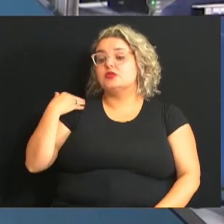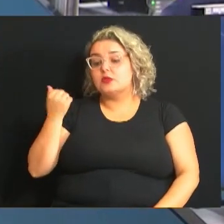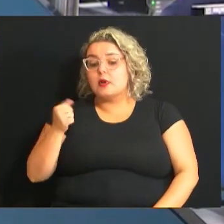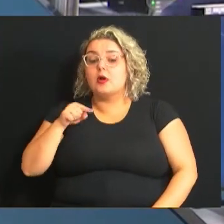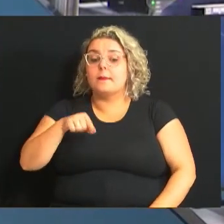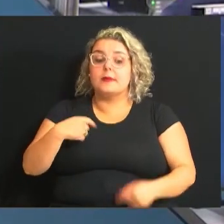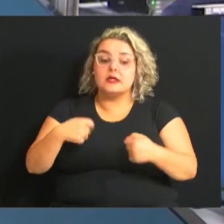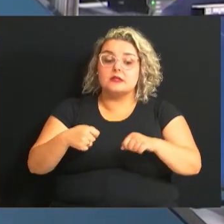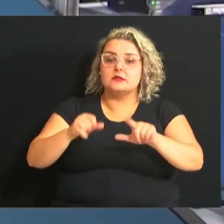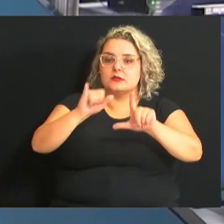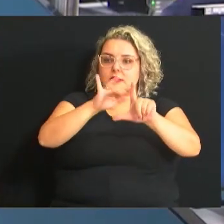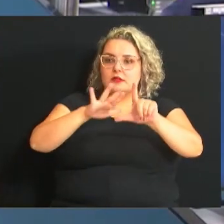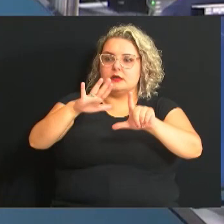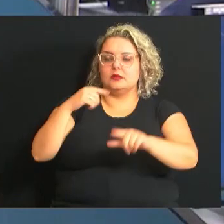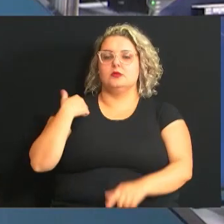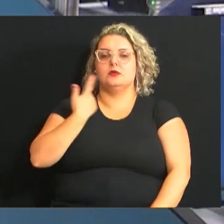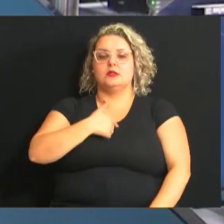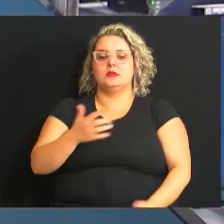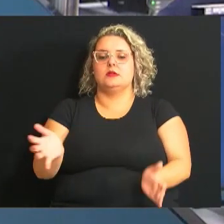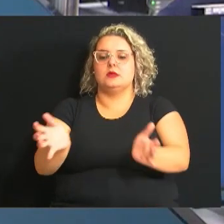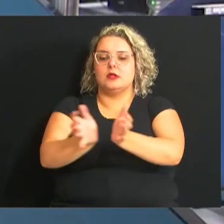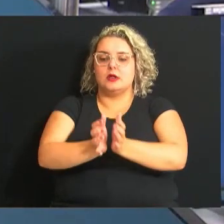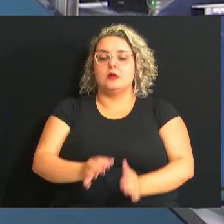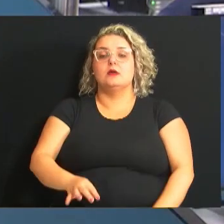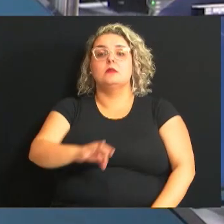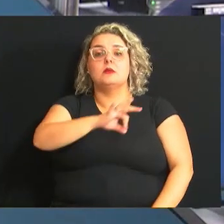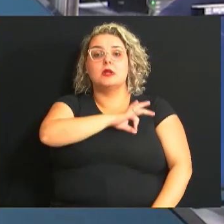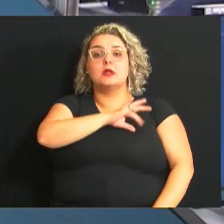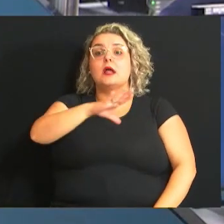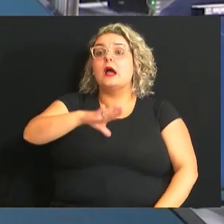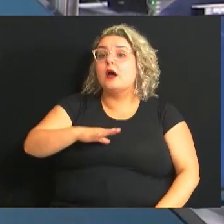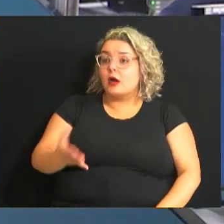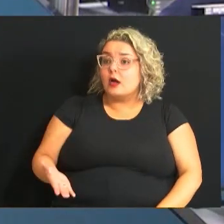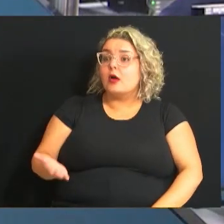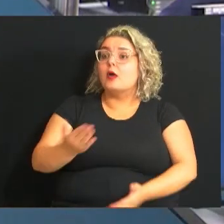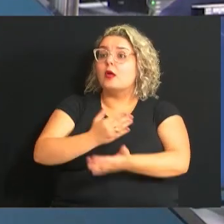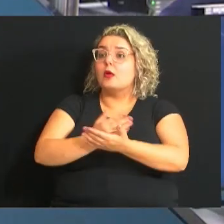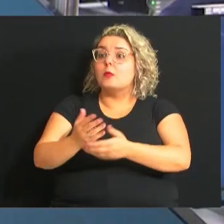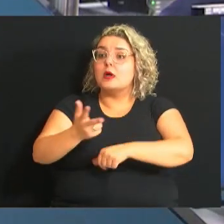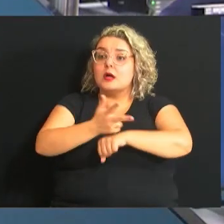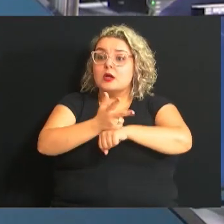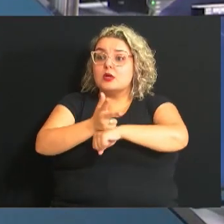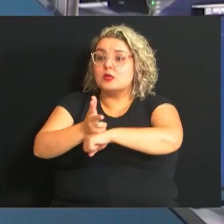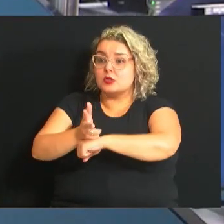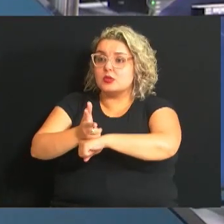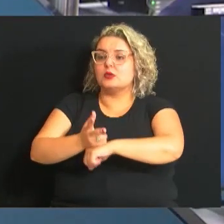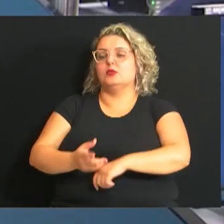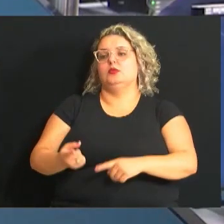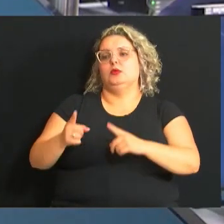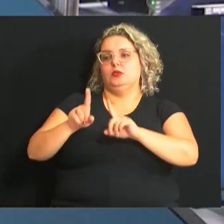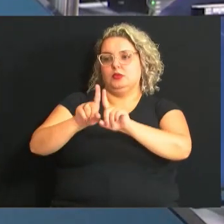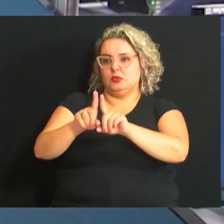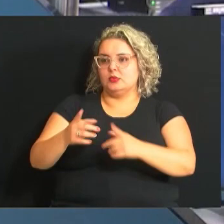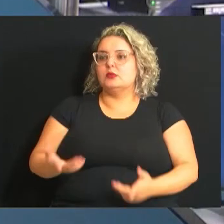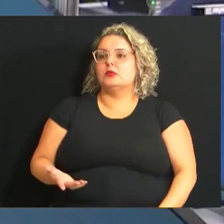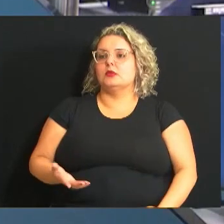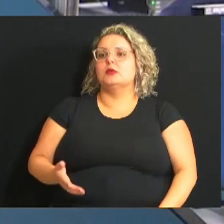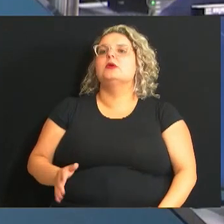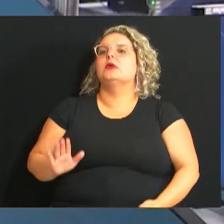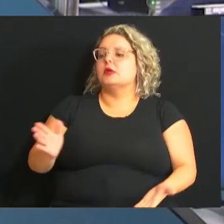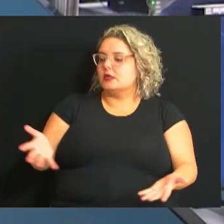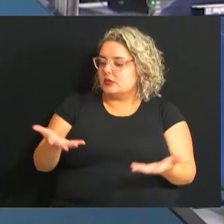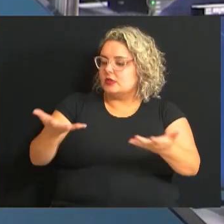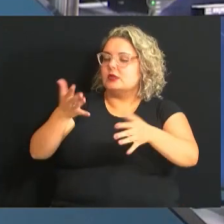Guarda Municipal passa a monitorar aquela câmera do parceiro. Já toma, evidentemente, a iniciativa que deve ser